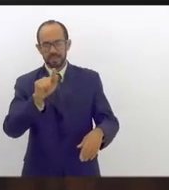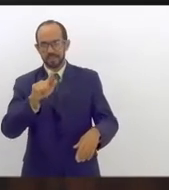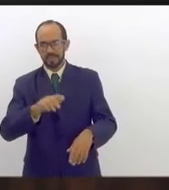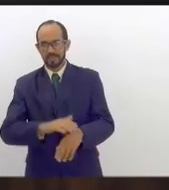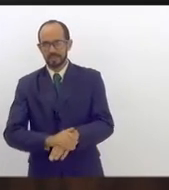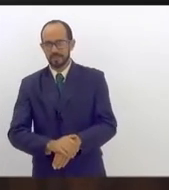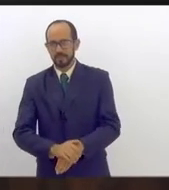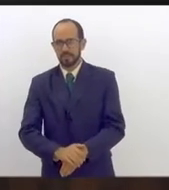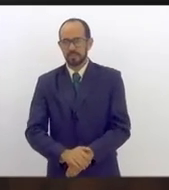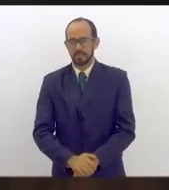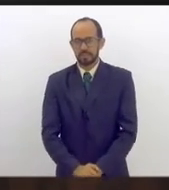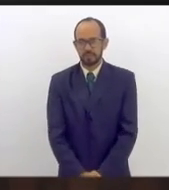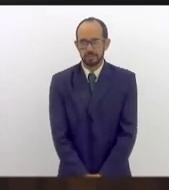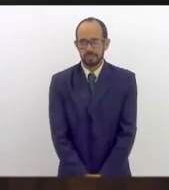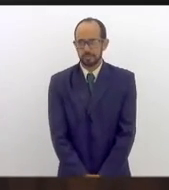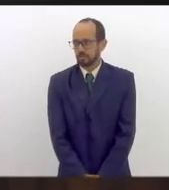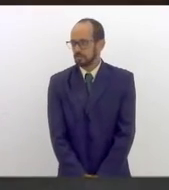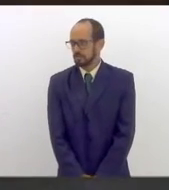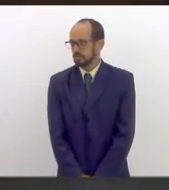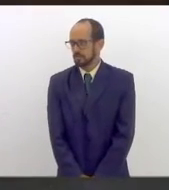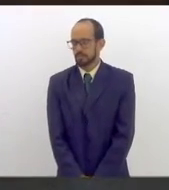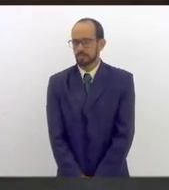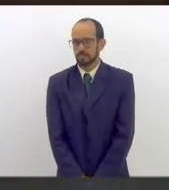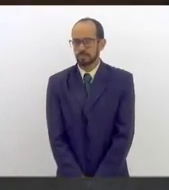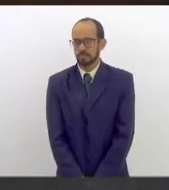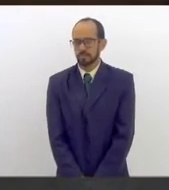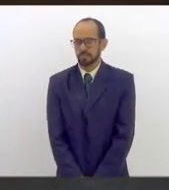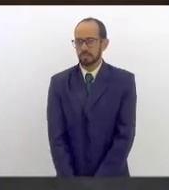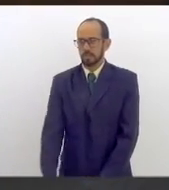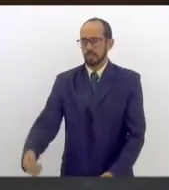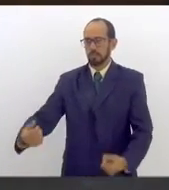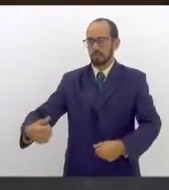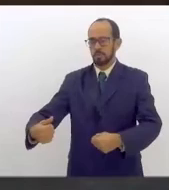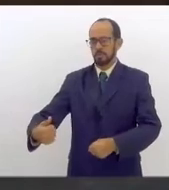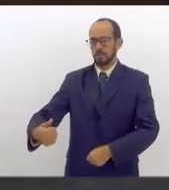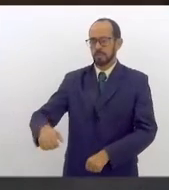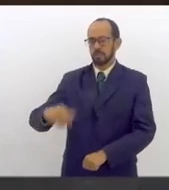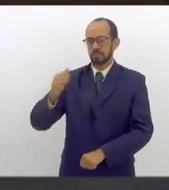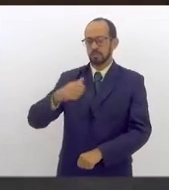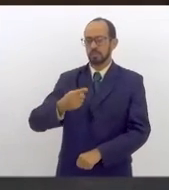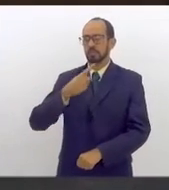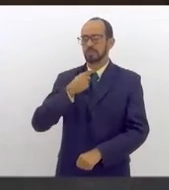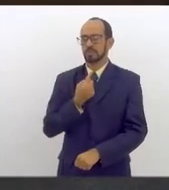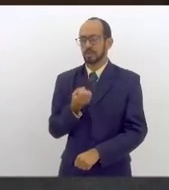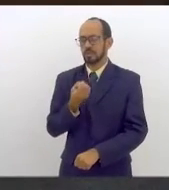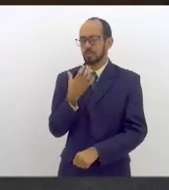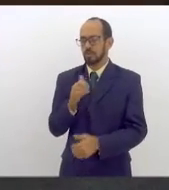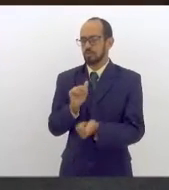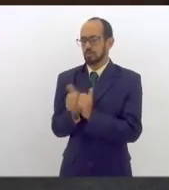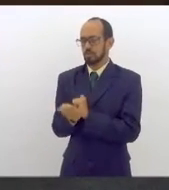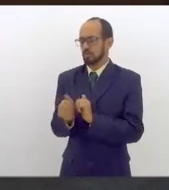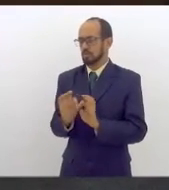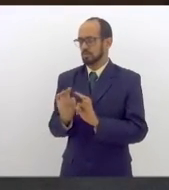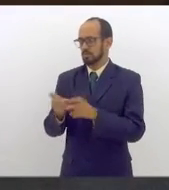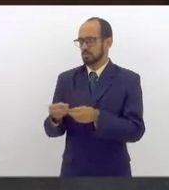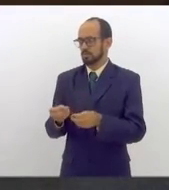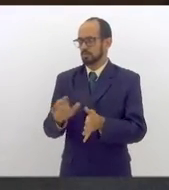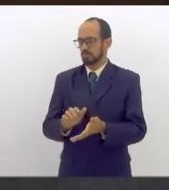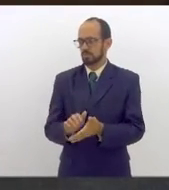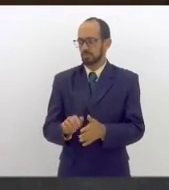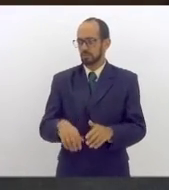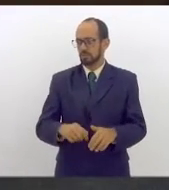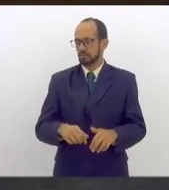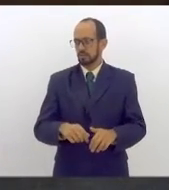né? No plenário virtual. É uma honra. Primeiro, desejar aí um bom jogo para todos. O Brasil vai ganhar, se Deus